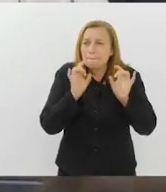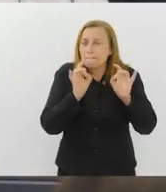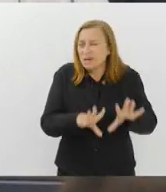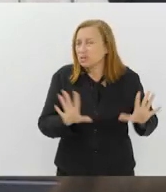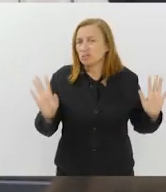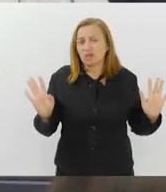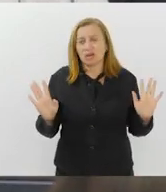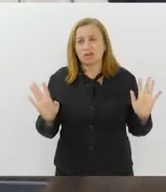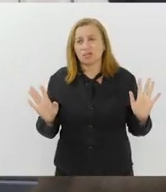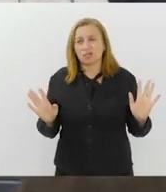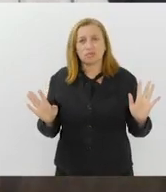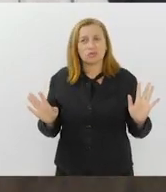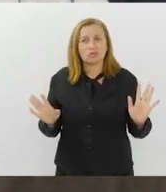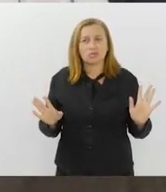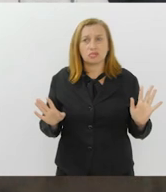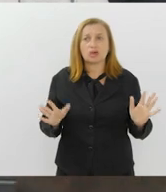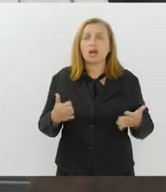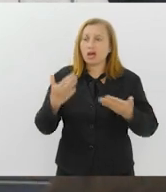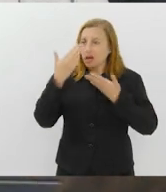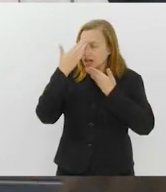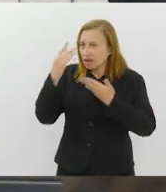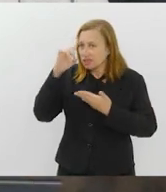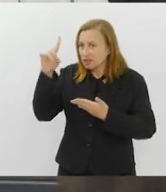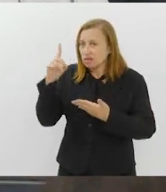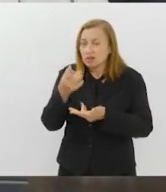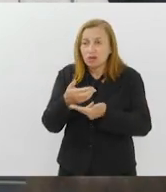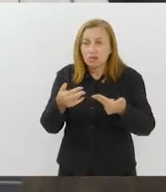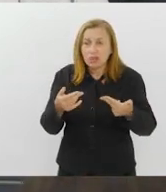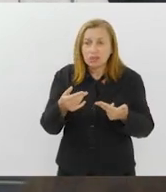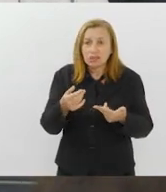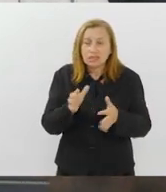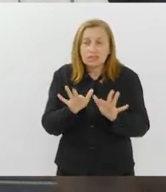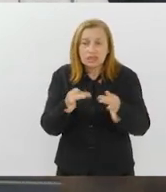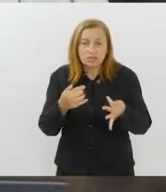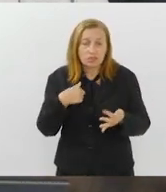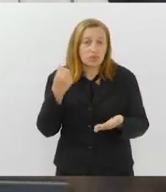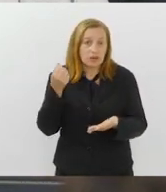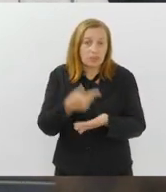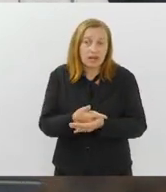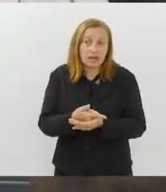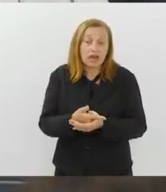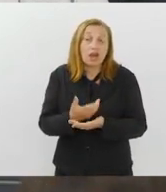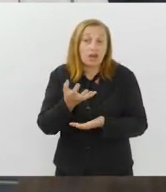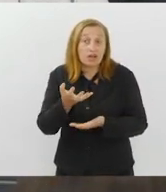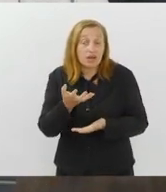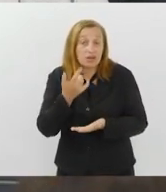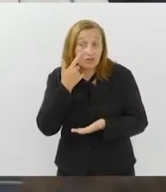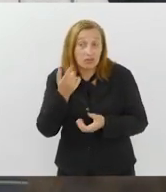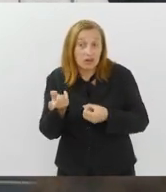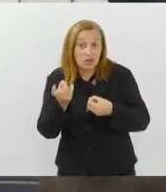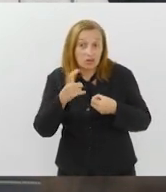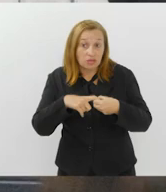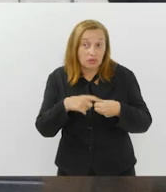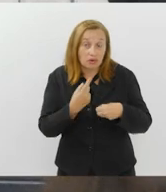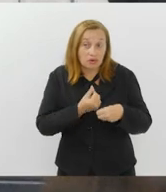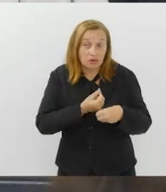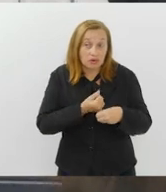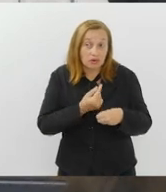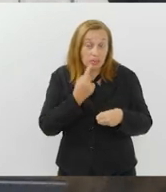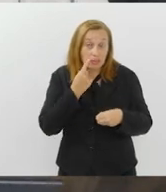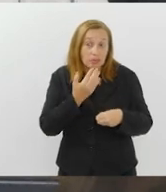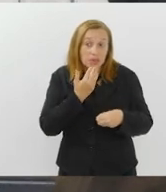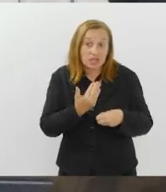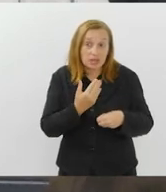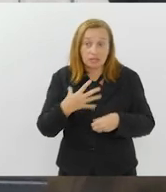realidade. Ainda, graças a Deus, era uma coisa simples. Lá paguei, beleza. Quero ver como é que vai ser o reembolso. Falei para minha filha pedir o reembolso para ver como é que